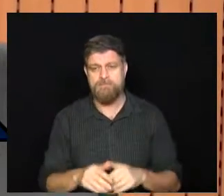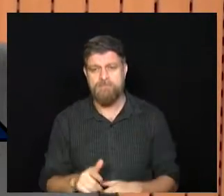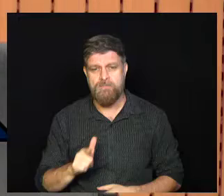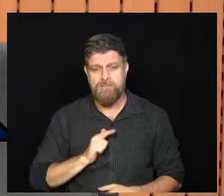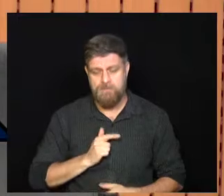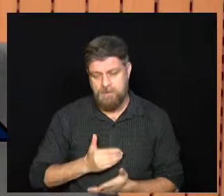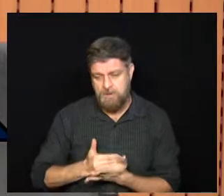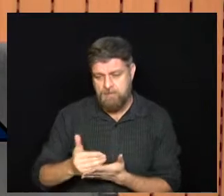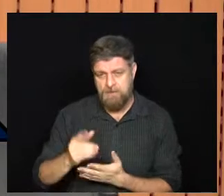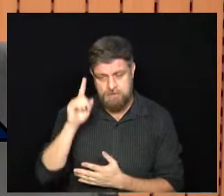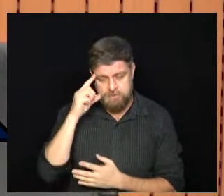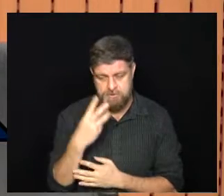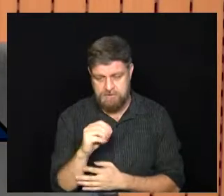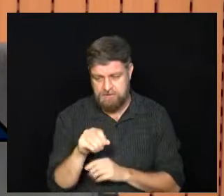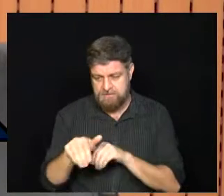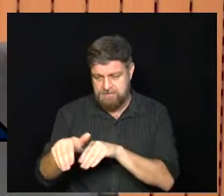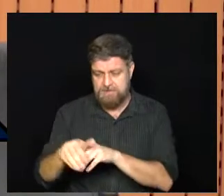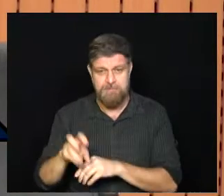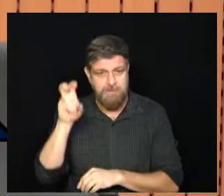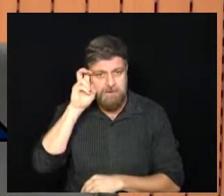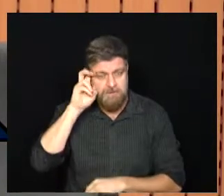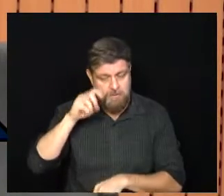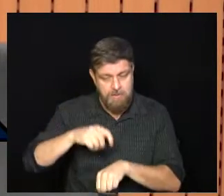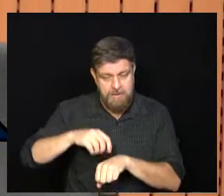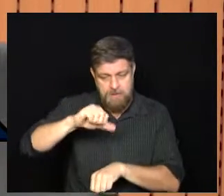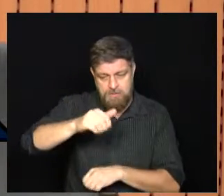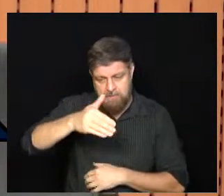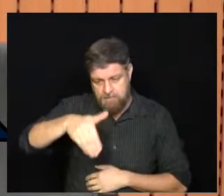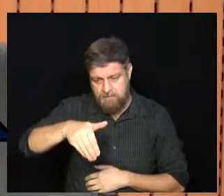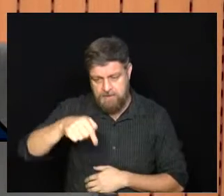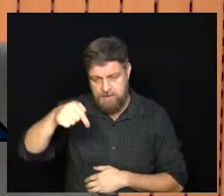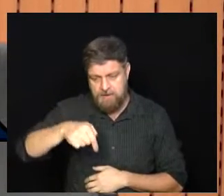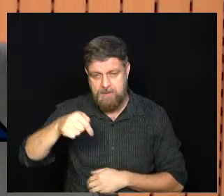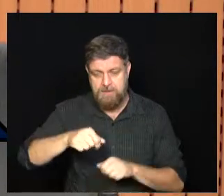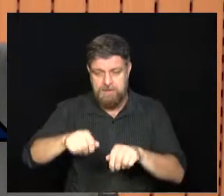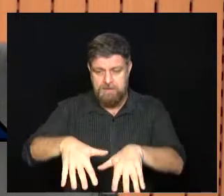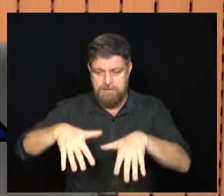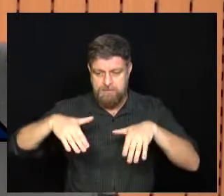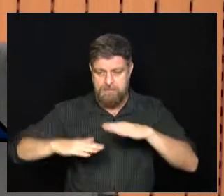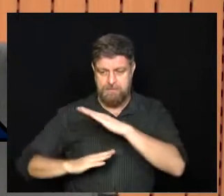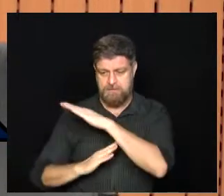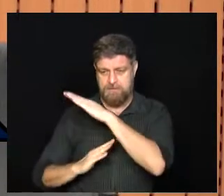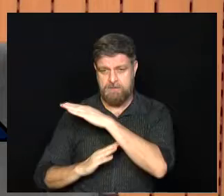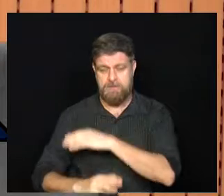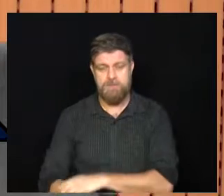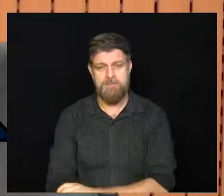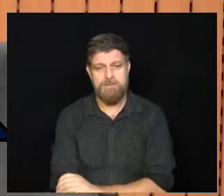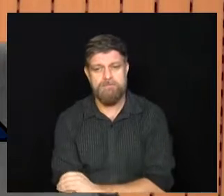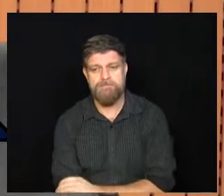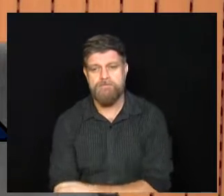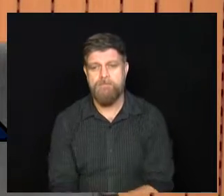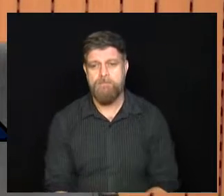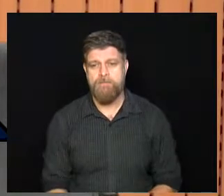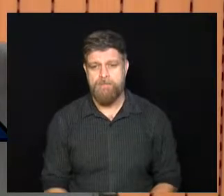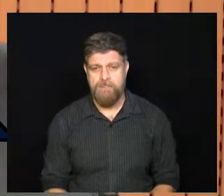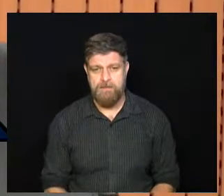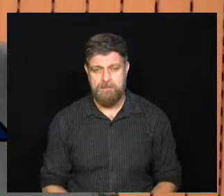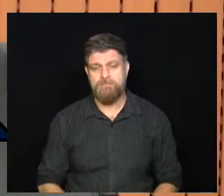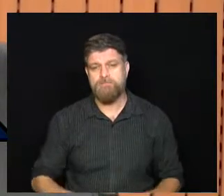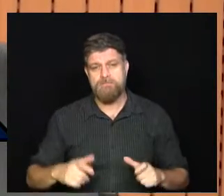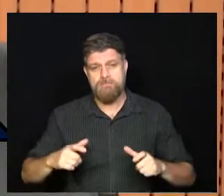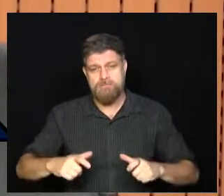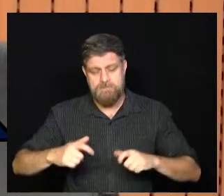realizada no dia 30 de setembro, quinta-feira, às 9h30, plenário José Maria Matosinhos, deste Poder Legislativo,